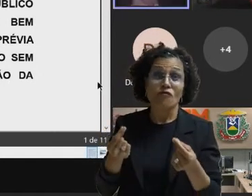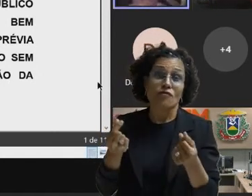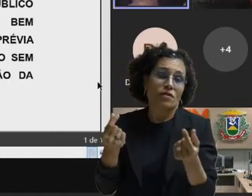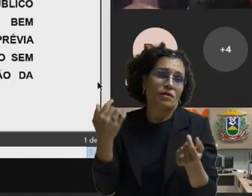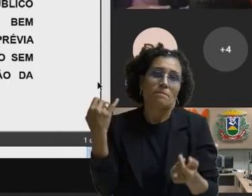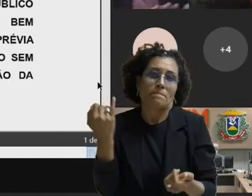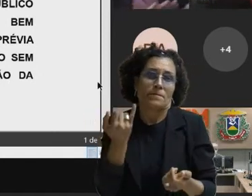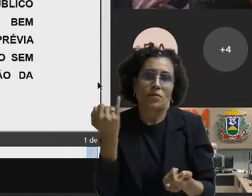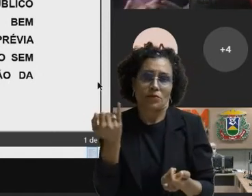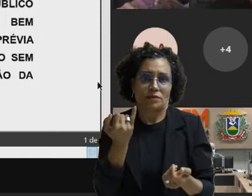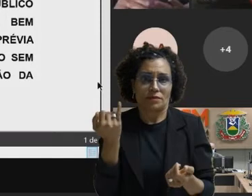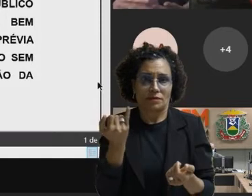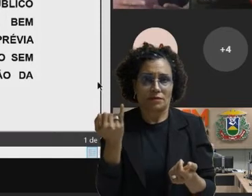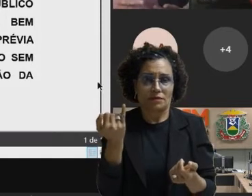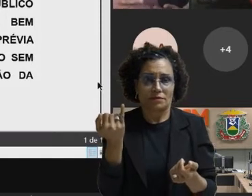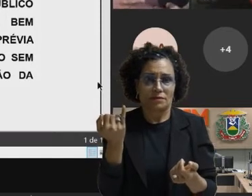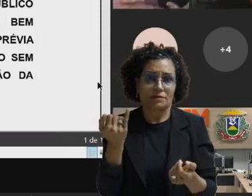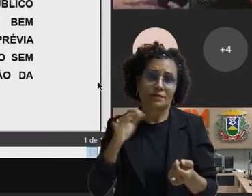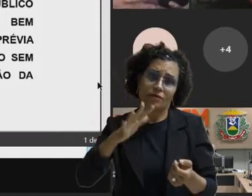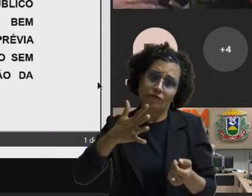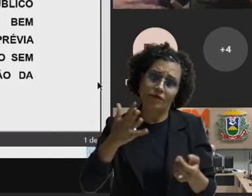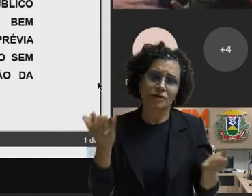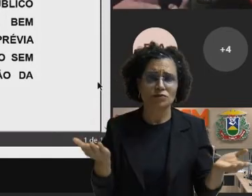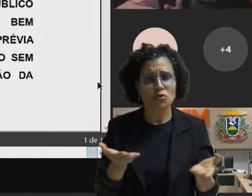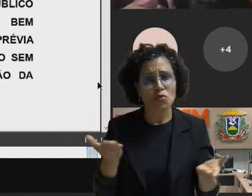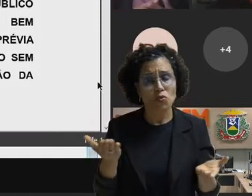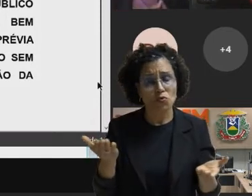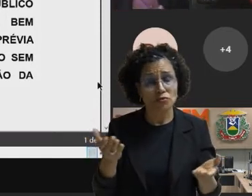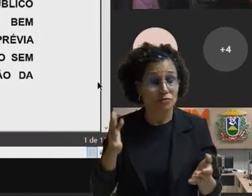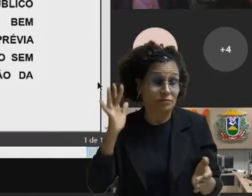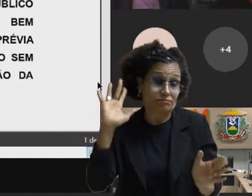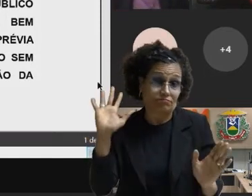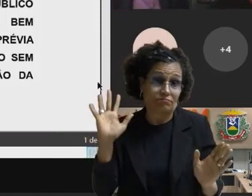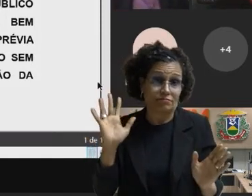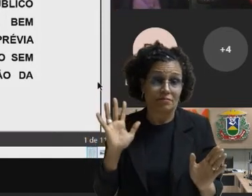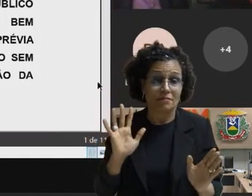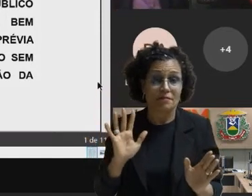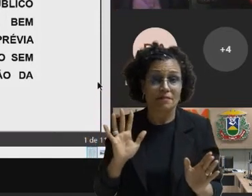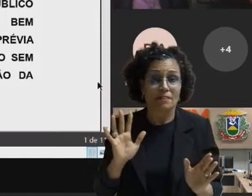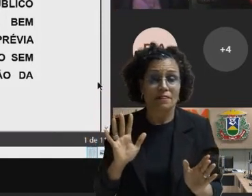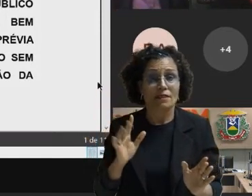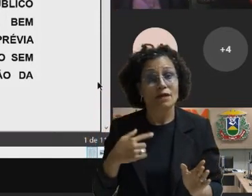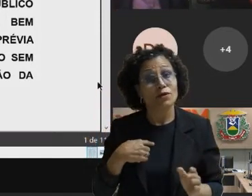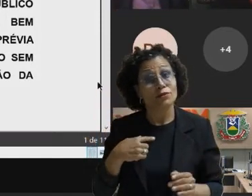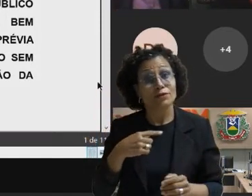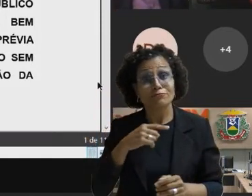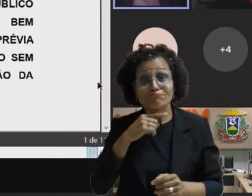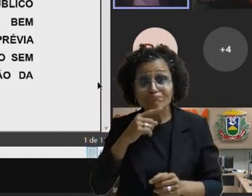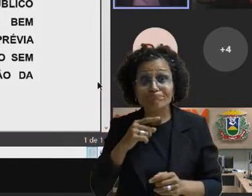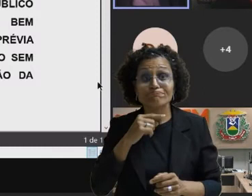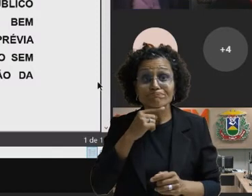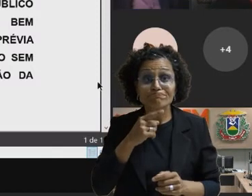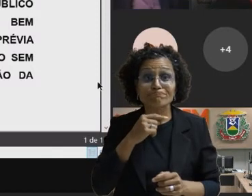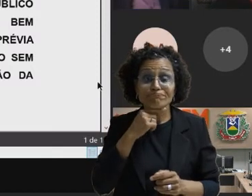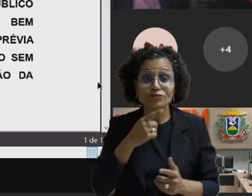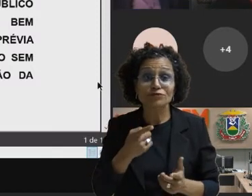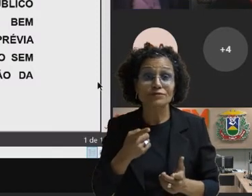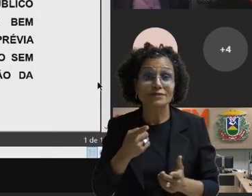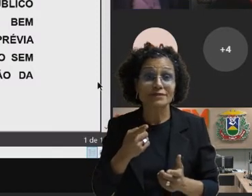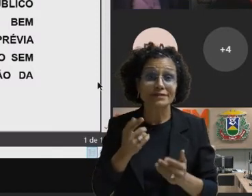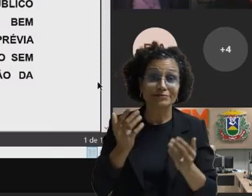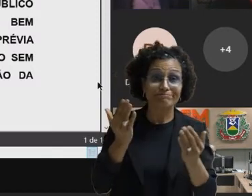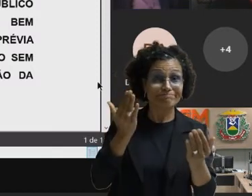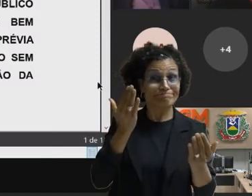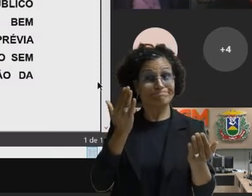esteja, depois de 14 anos de progresso, enfim, crescimento. Então, eu confesso que eu tenho sérias dúvidas em manifestar